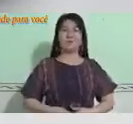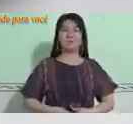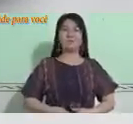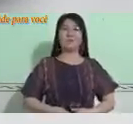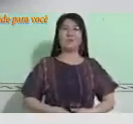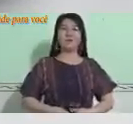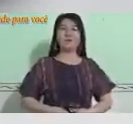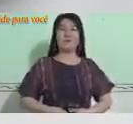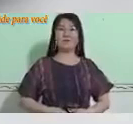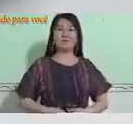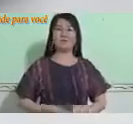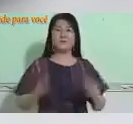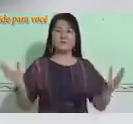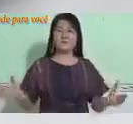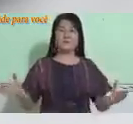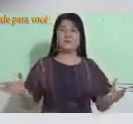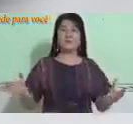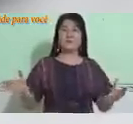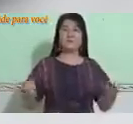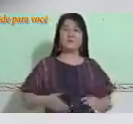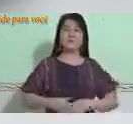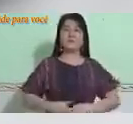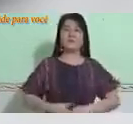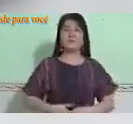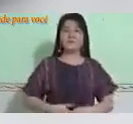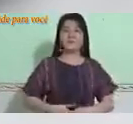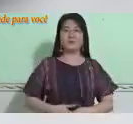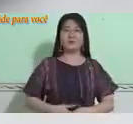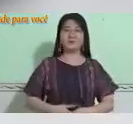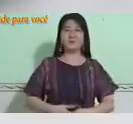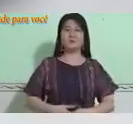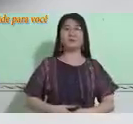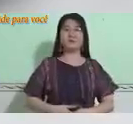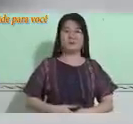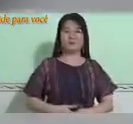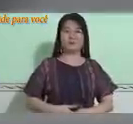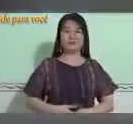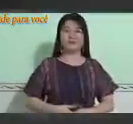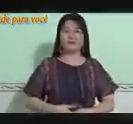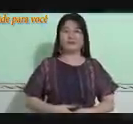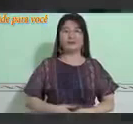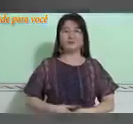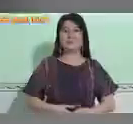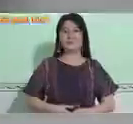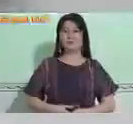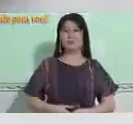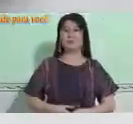Mastite mastite caracteriza-se por uma inflamação da mama com sintomas como dor, inchaço ou